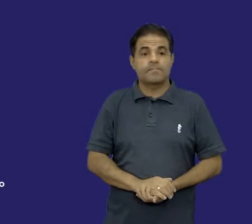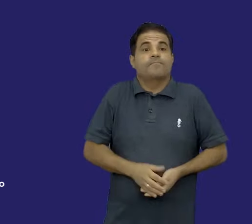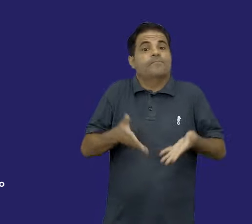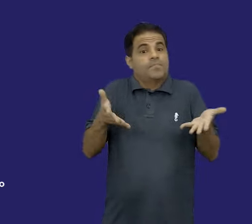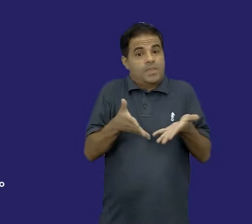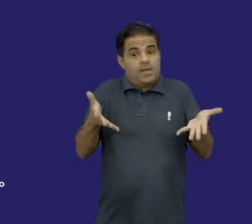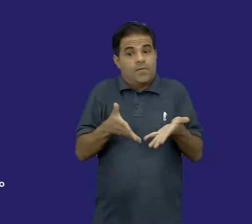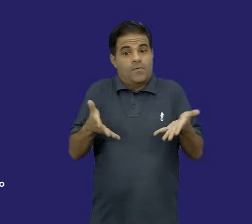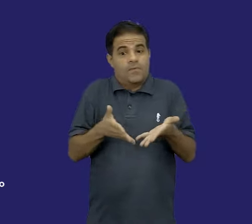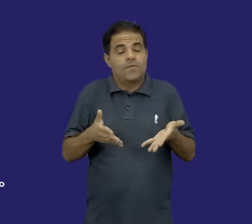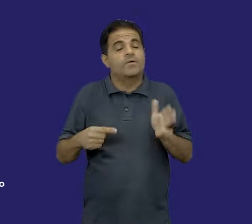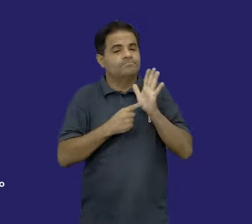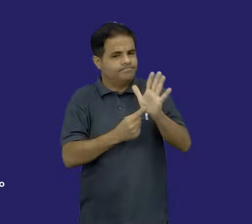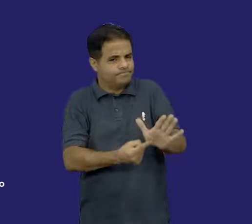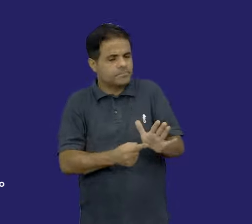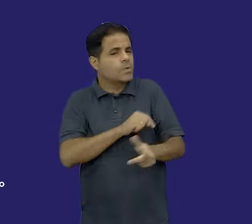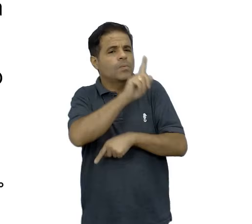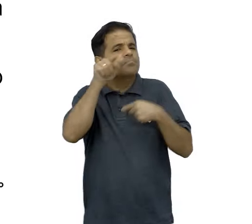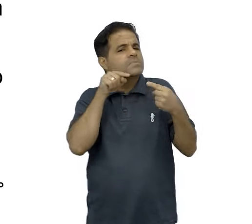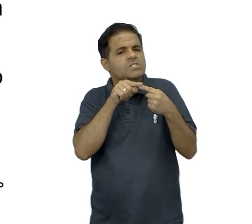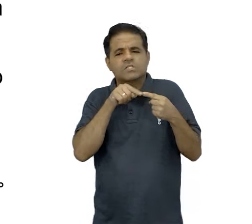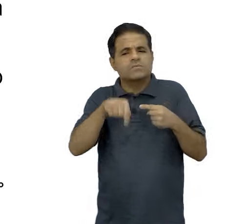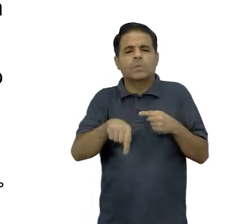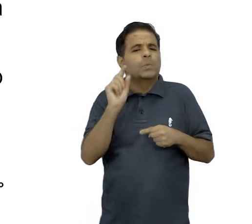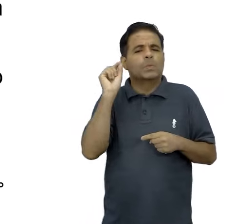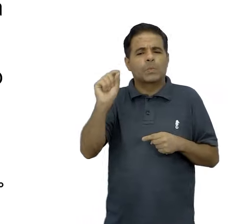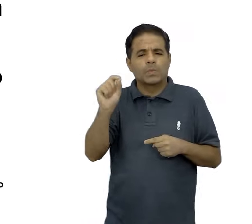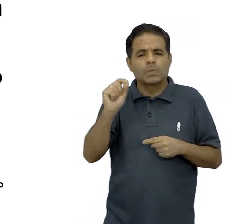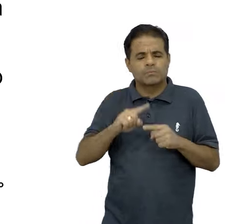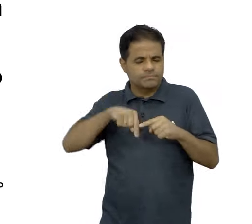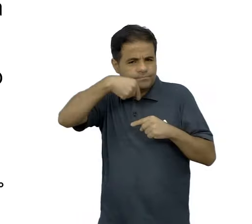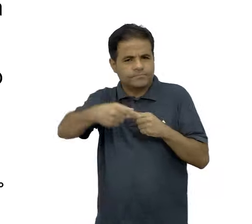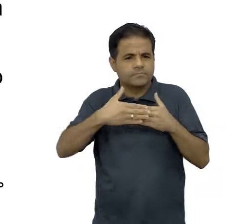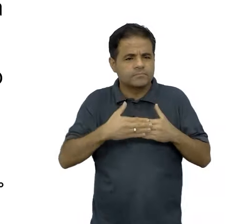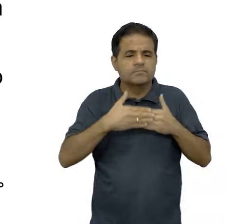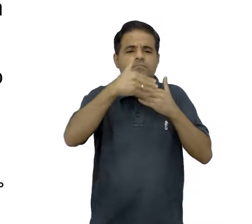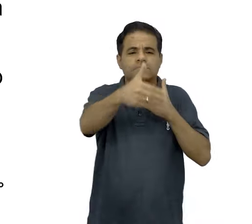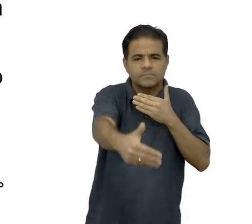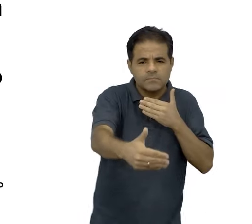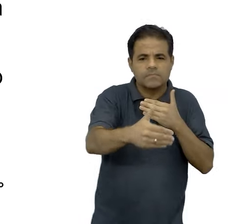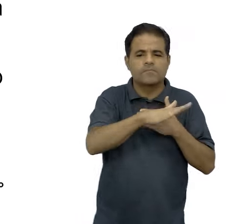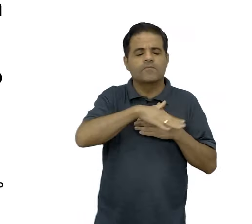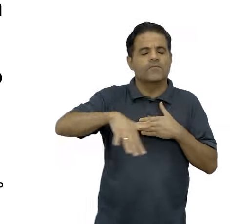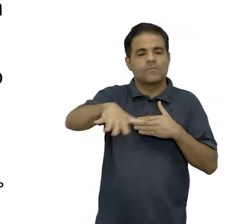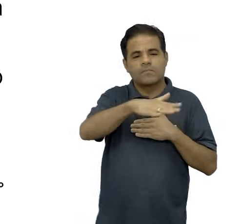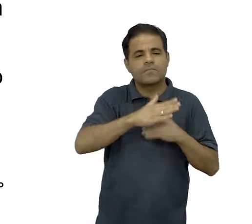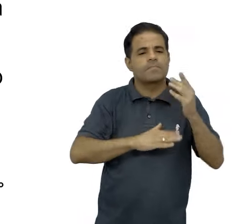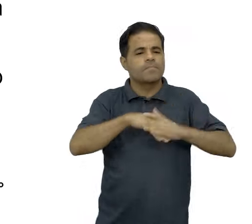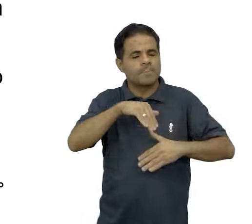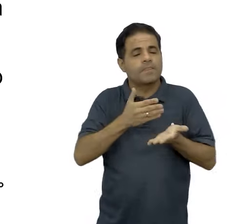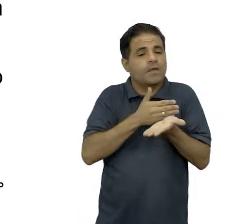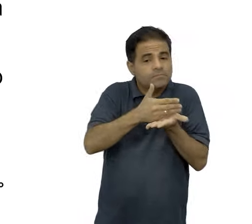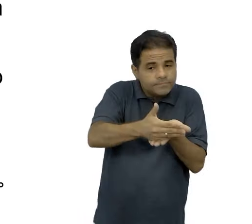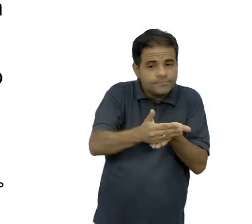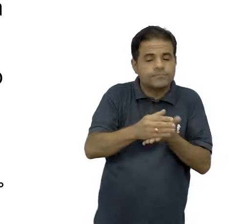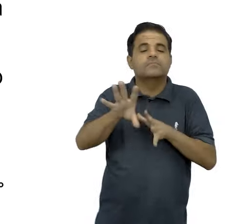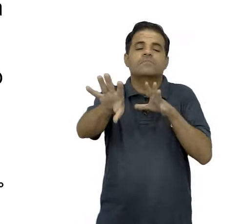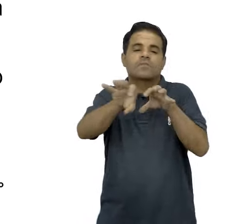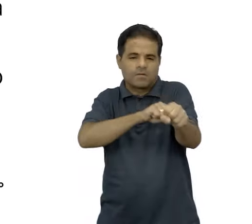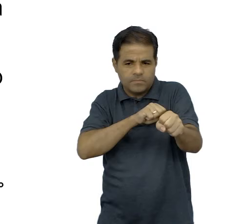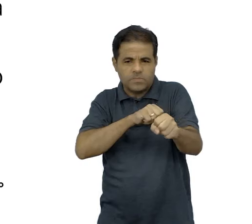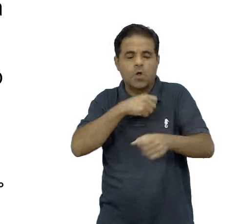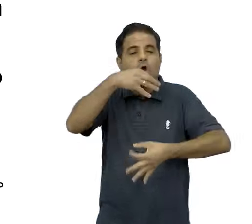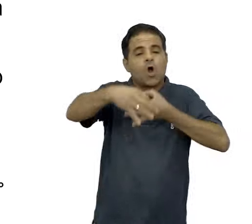agora a gente vai apresentar os nossos objetivos, né? Então, na sequência, a gente vai iniciar a nossa